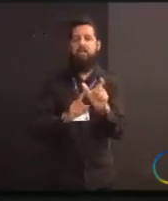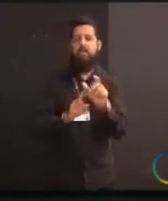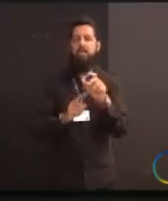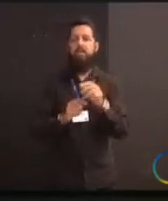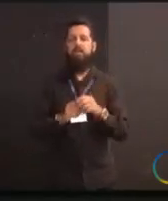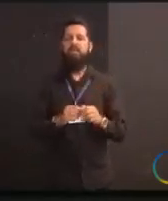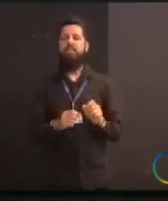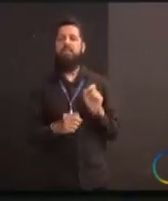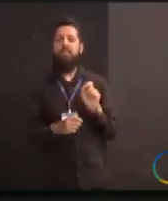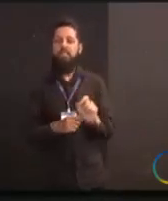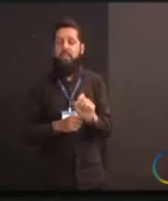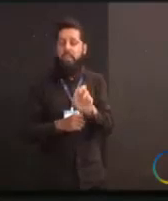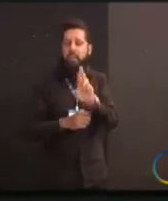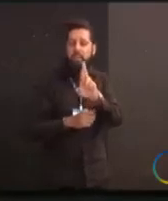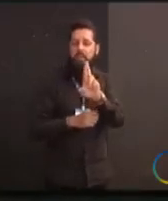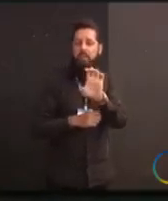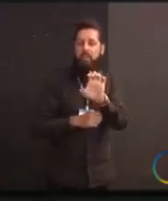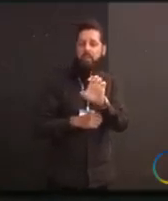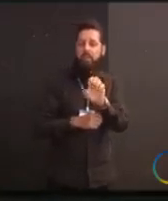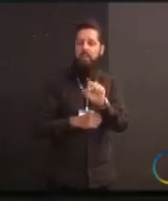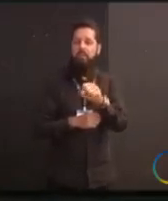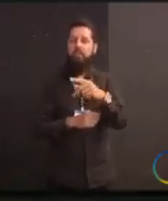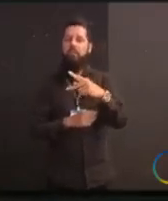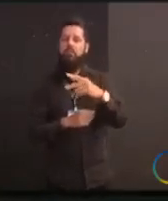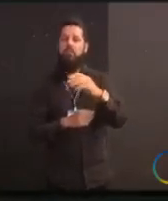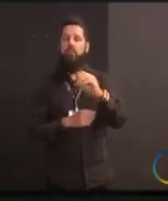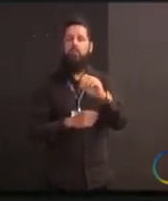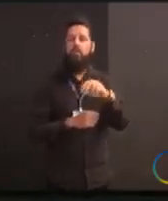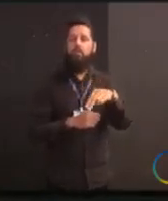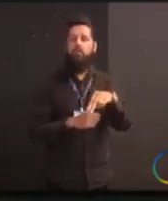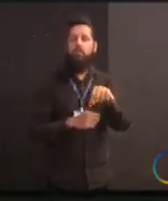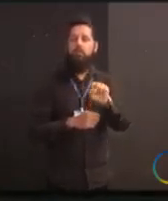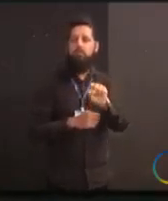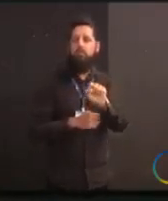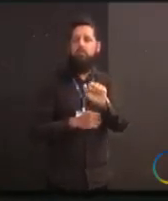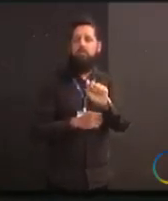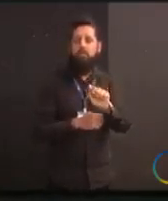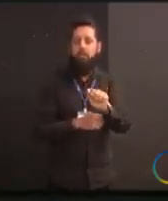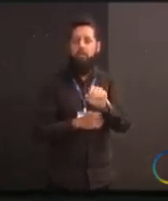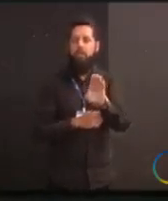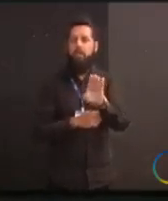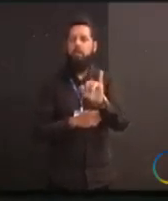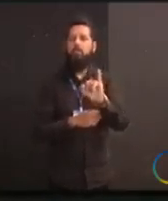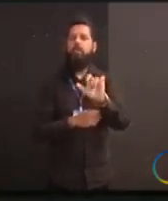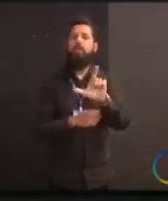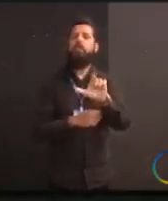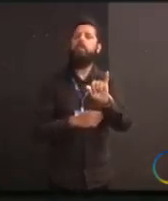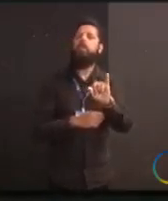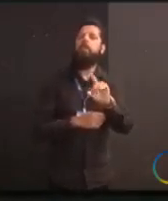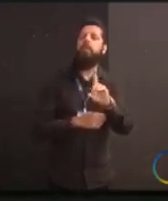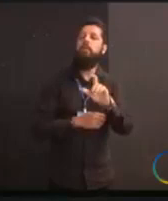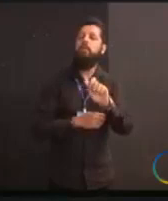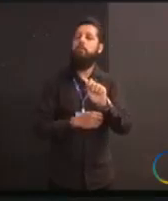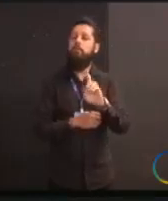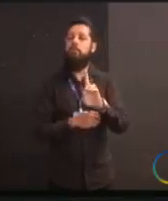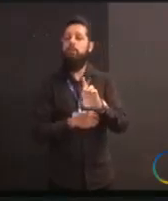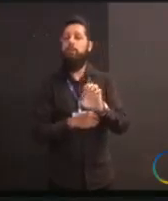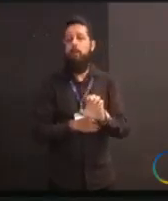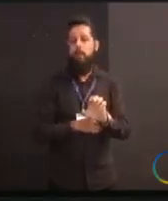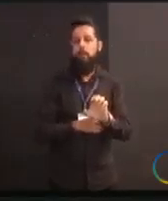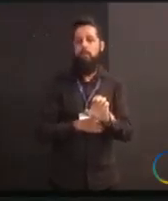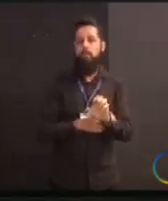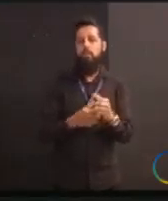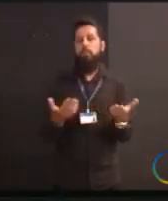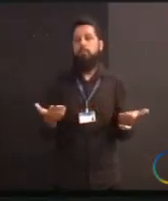vivenciou. Perguntar a Emanuel, mais ou menos a pergunta, como que vai ser o meu estado na